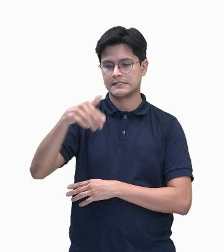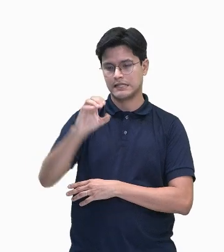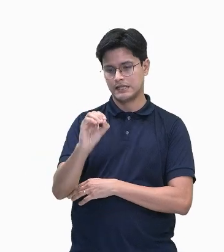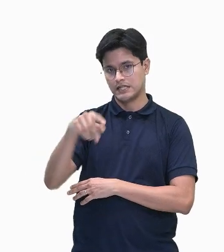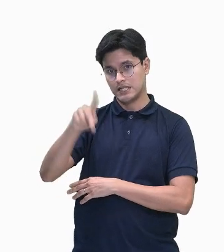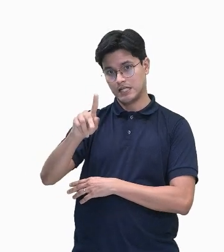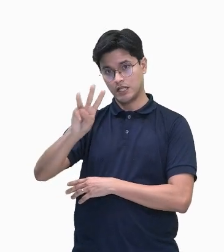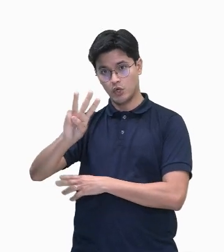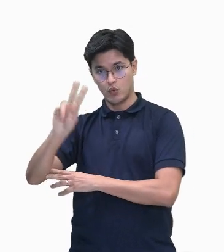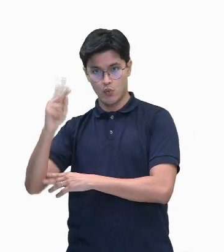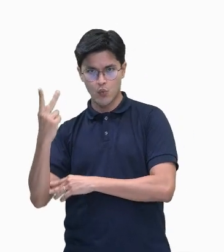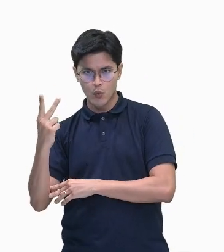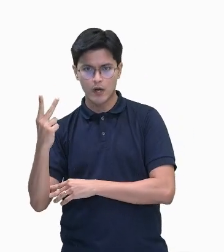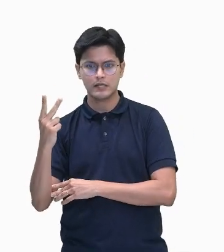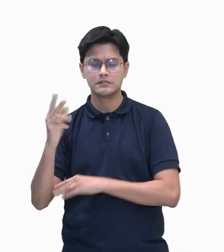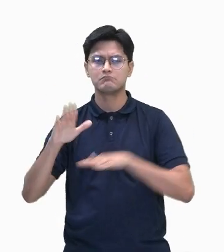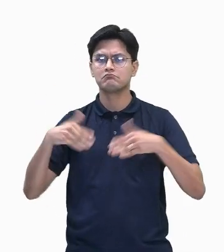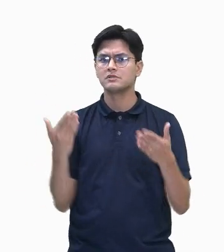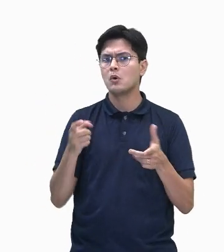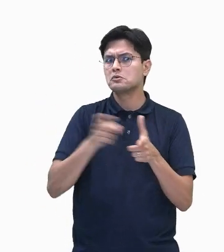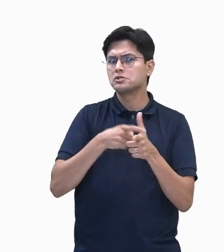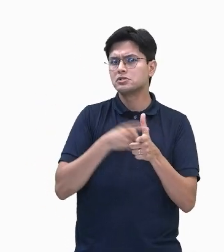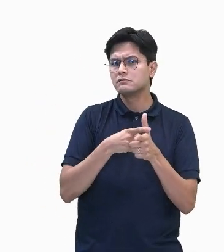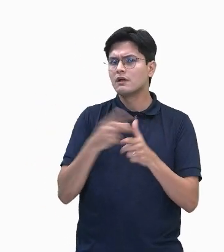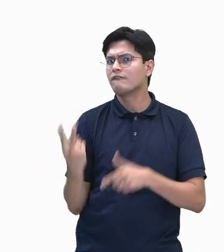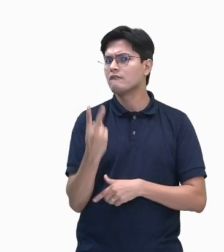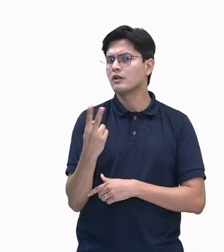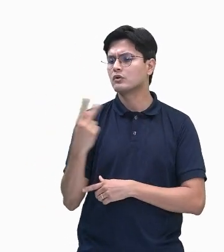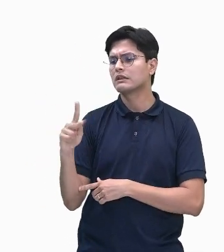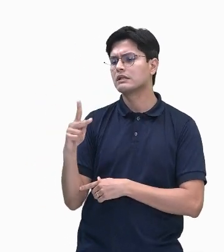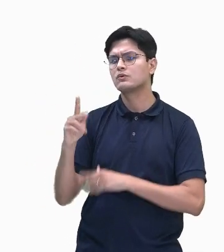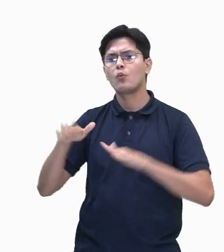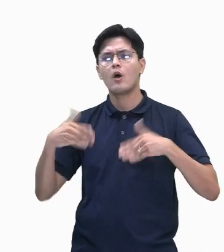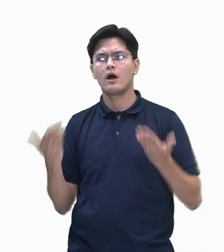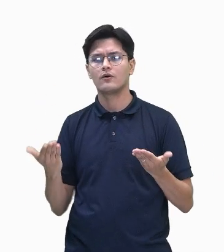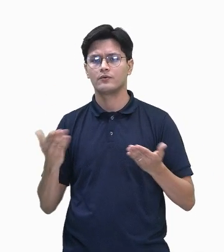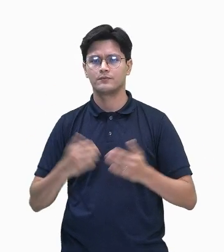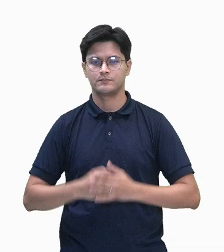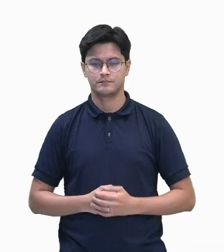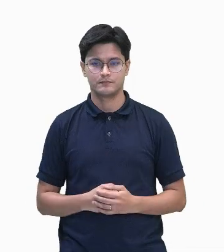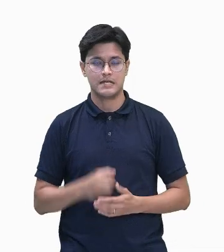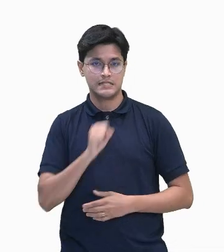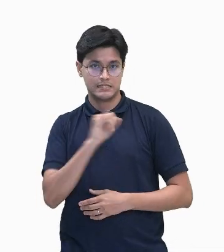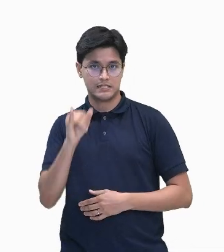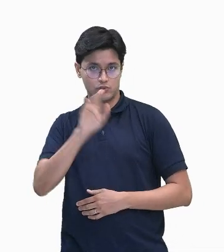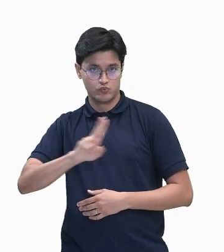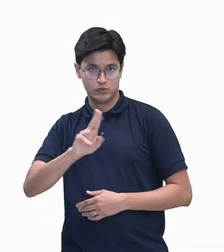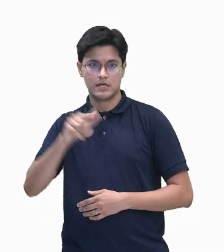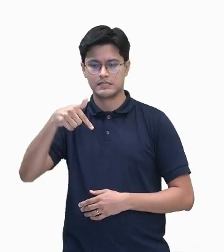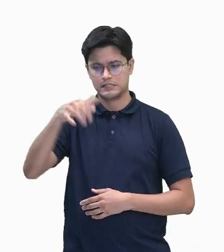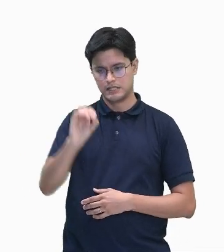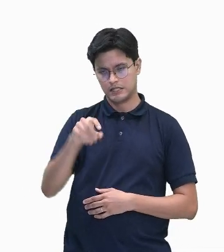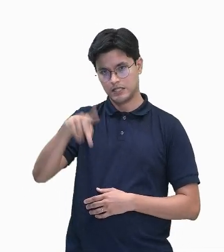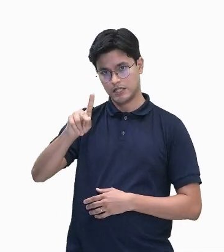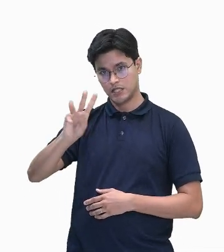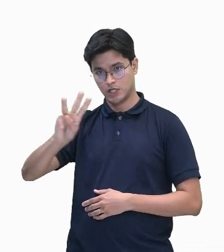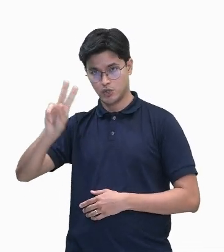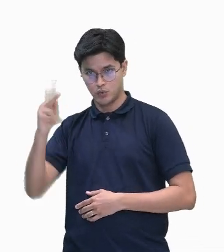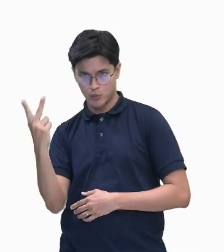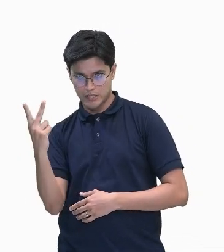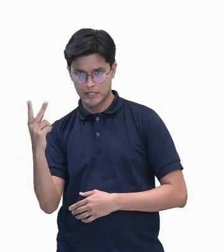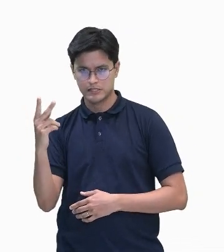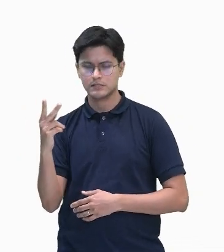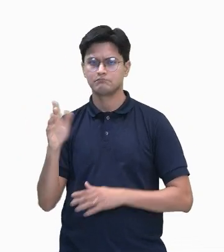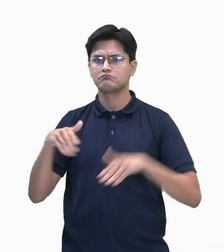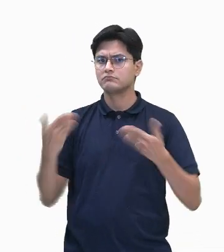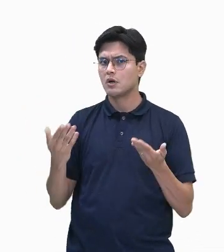kW? Bom, qual o valor dessa conta, hein? Se consumir 70, uma coisa você tem certeza já, né?